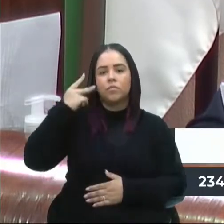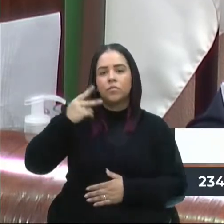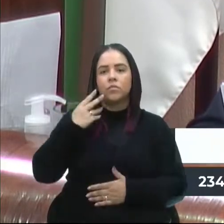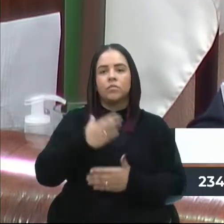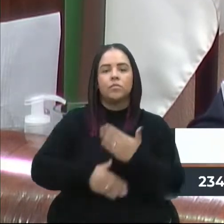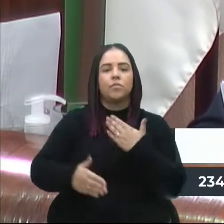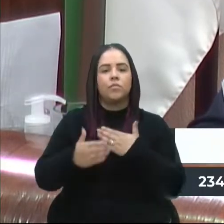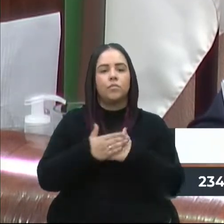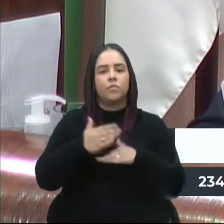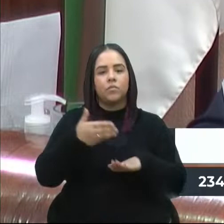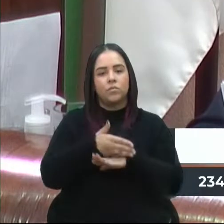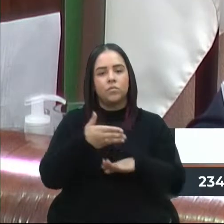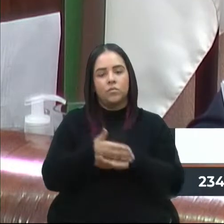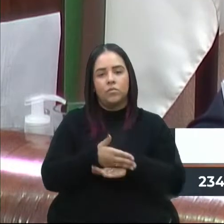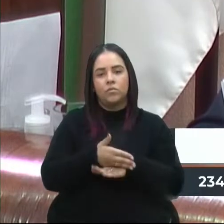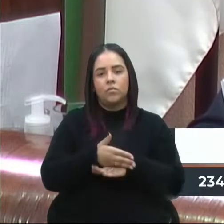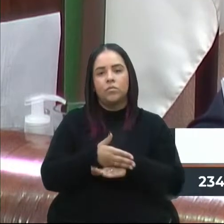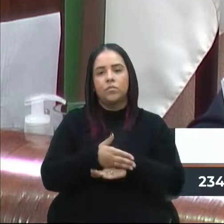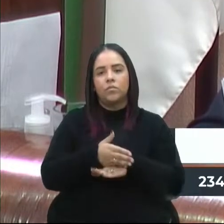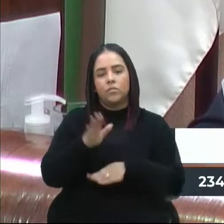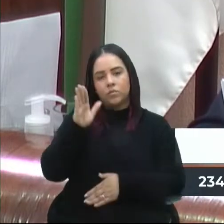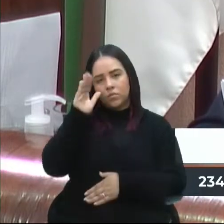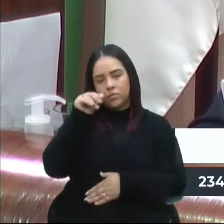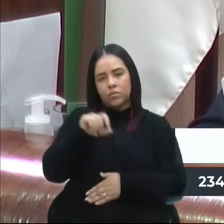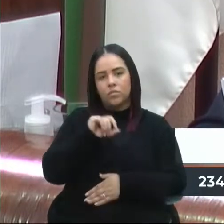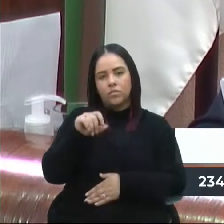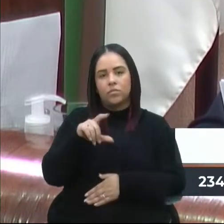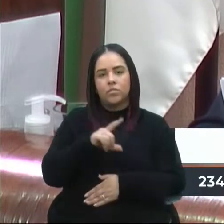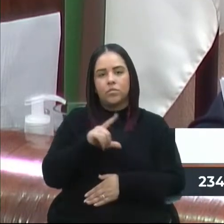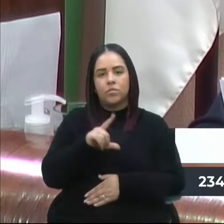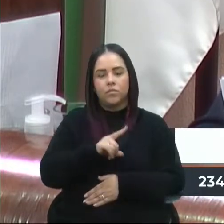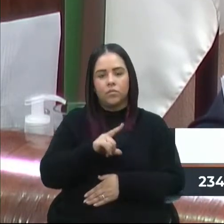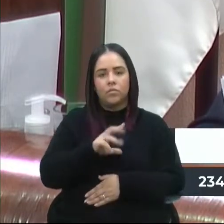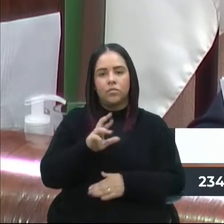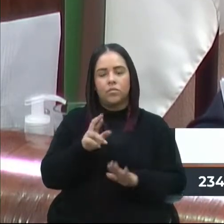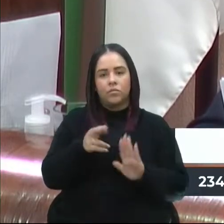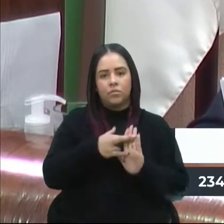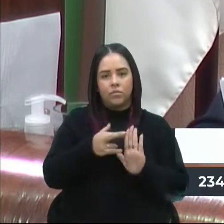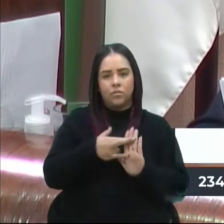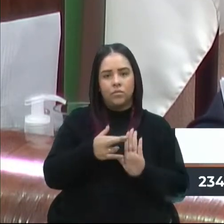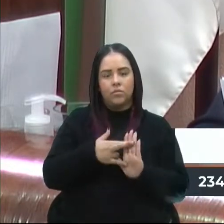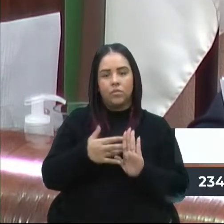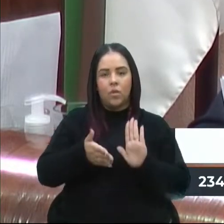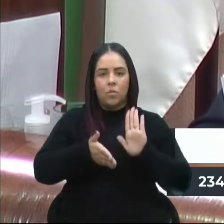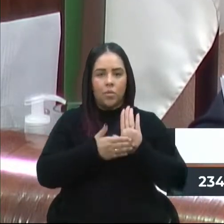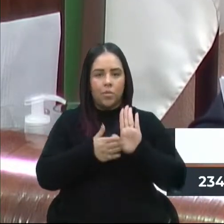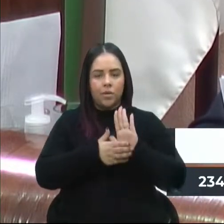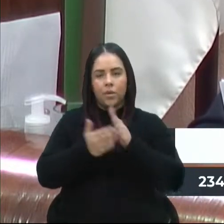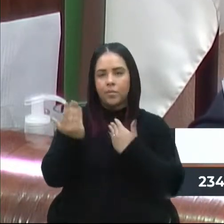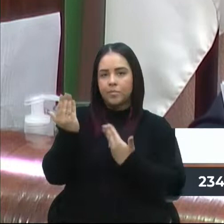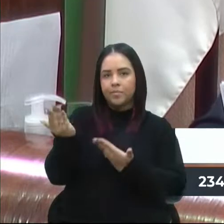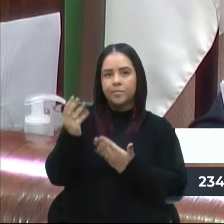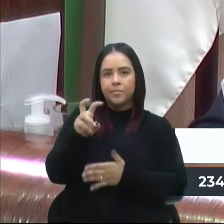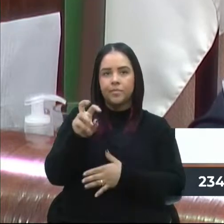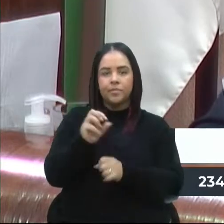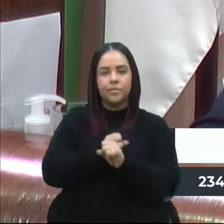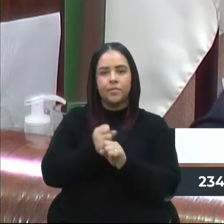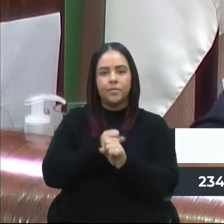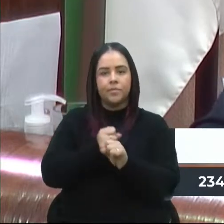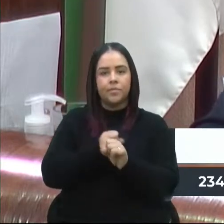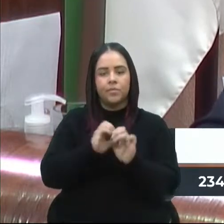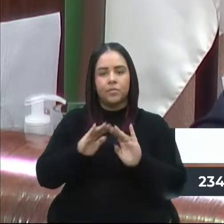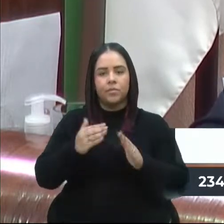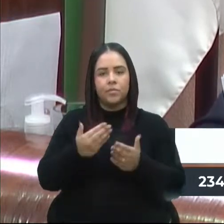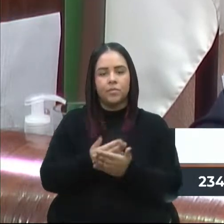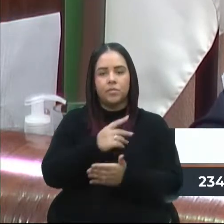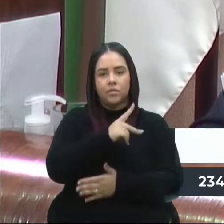vereadores que o descrevem observados as disposições regimentais propõem homenagem aos 50 anos da Escola Municipal de